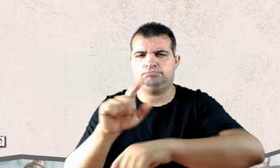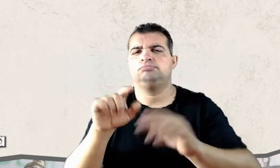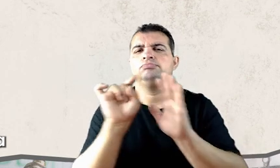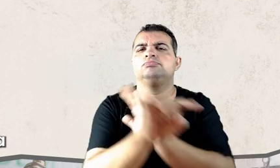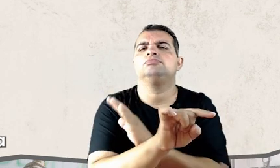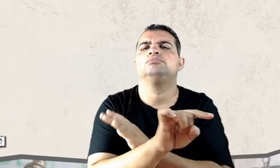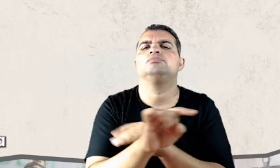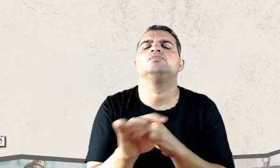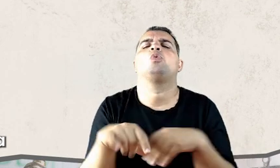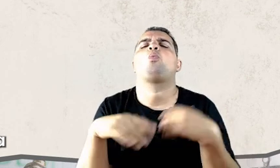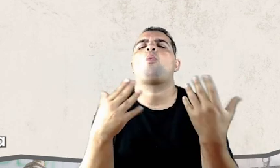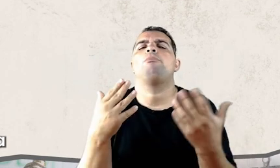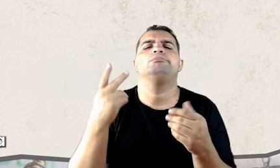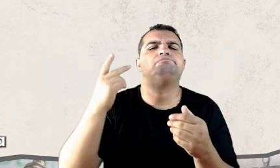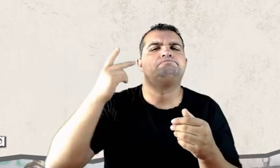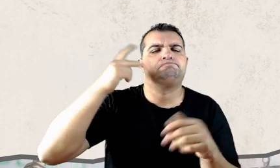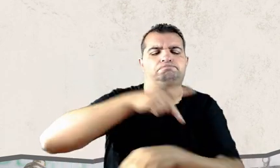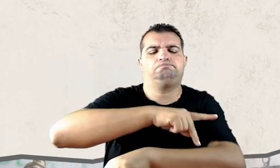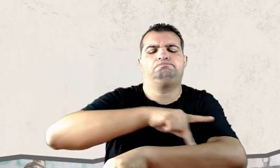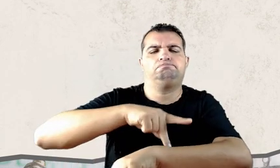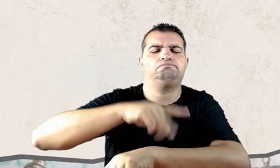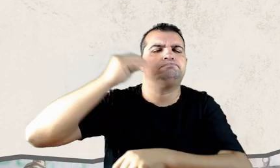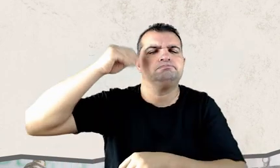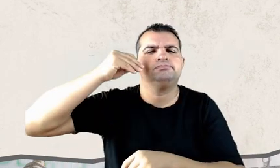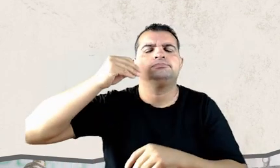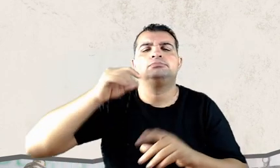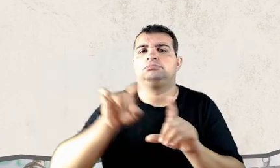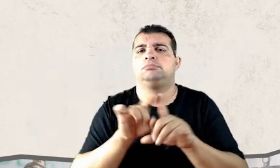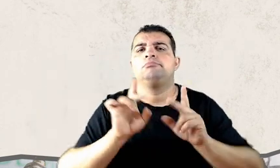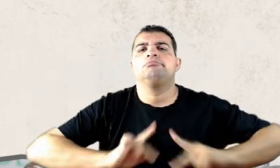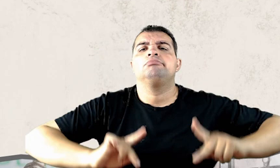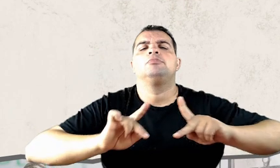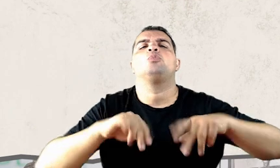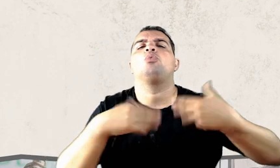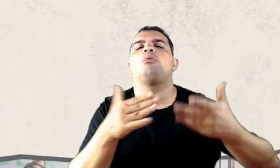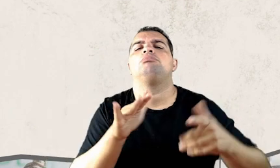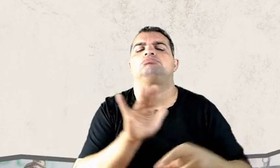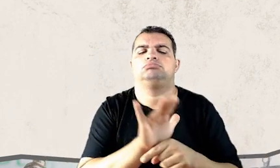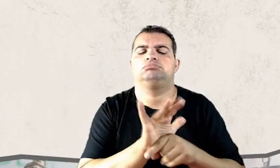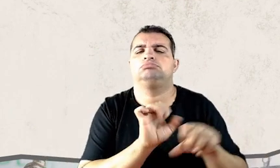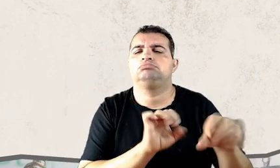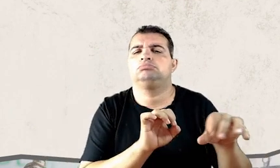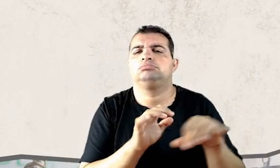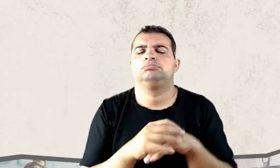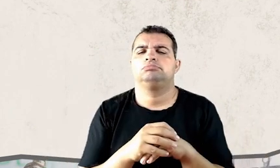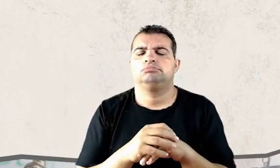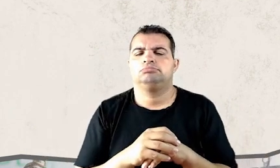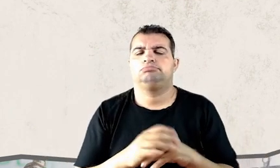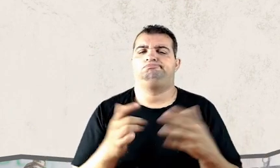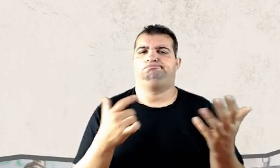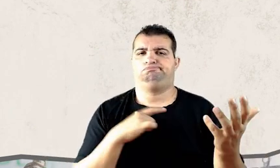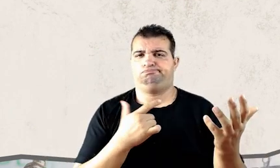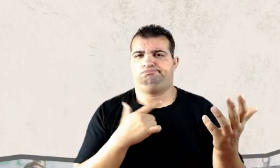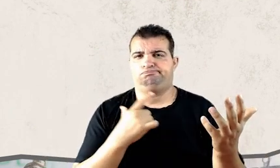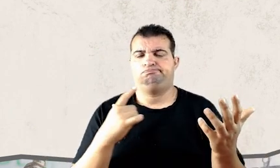a pergunta é: que psicologia e para que população ela serviu a educação? Então, nós vamos